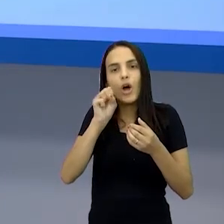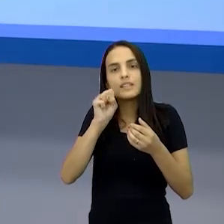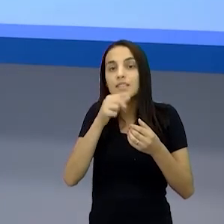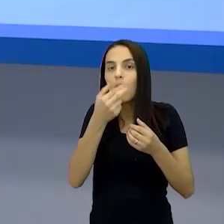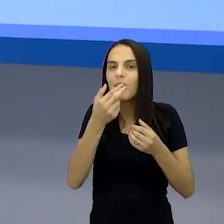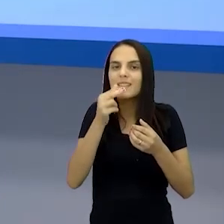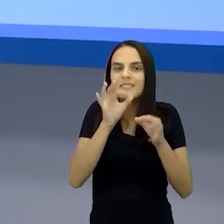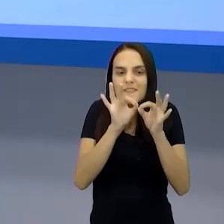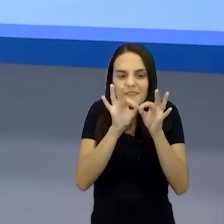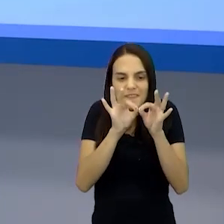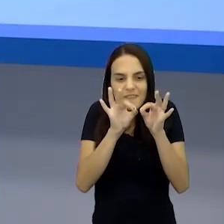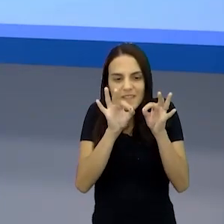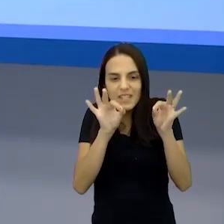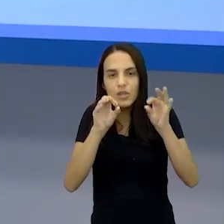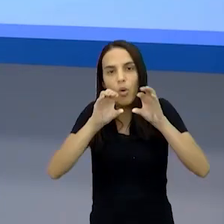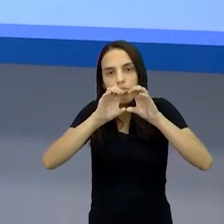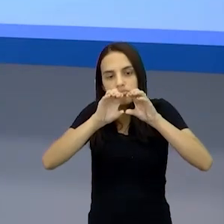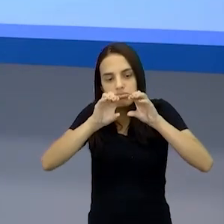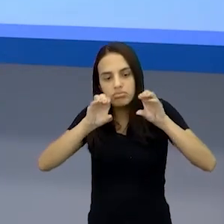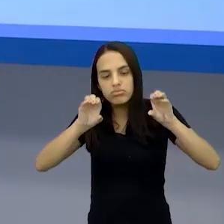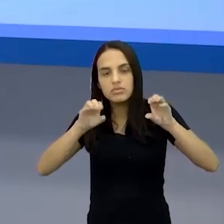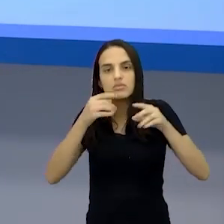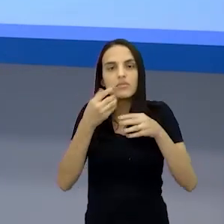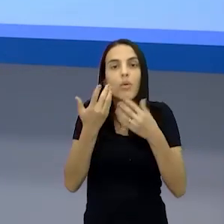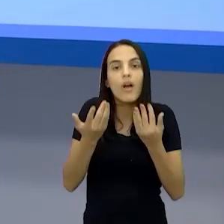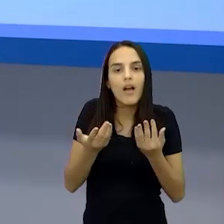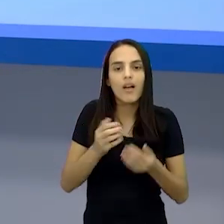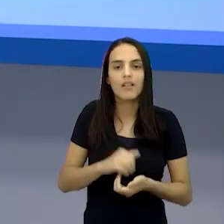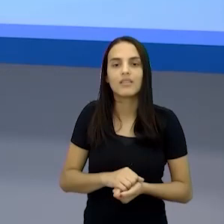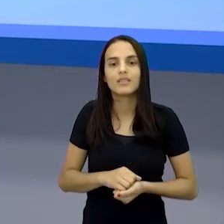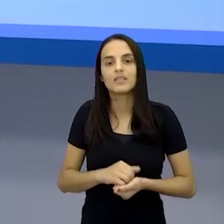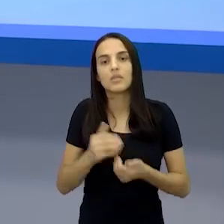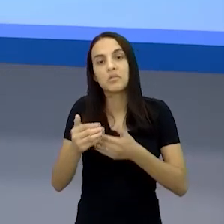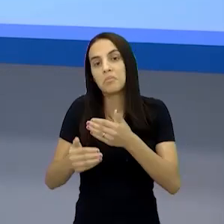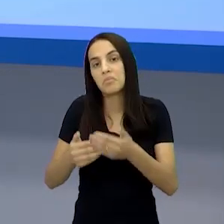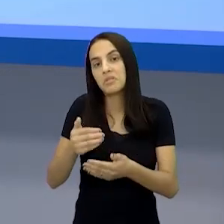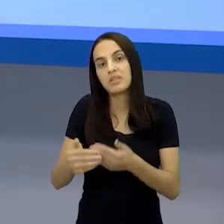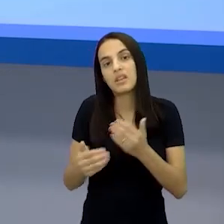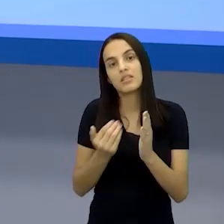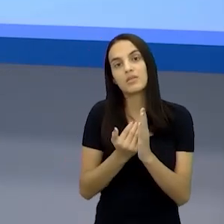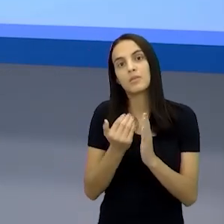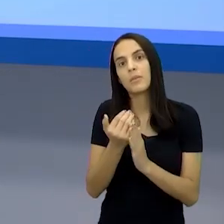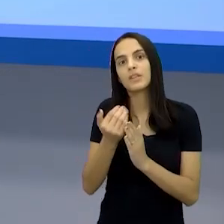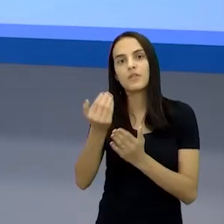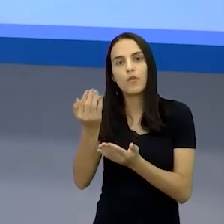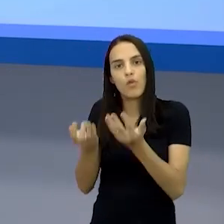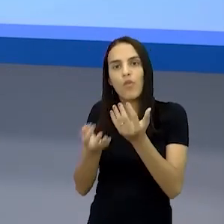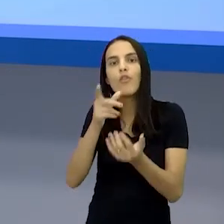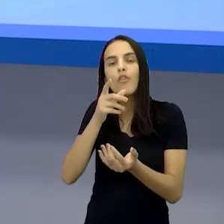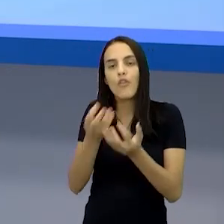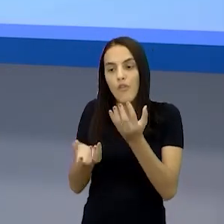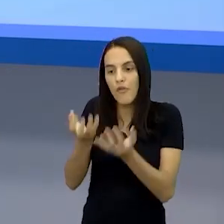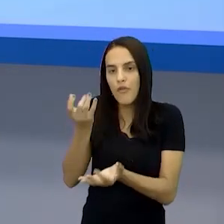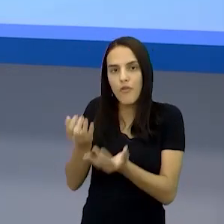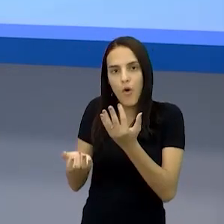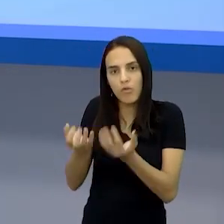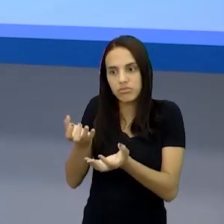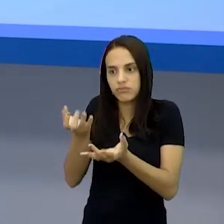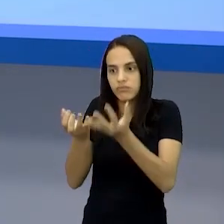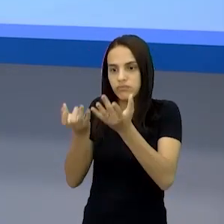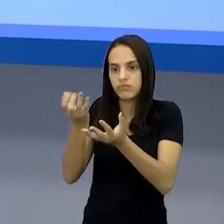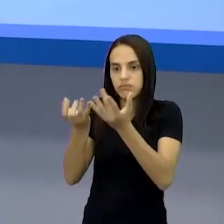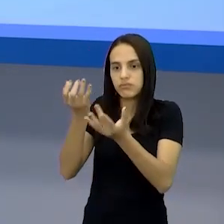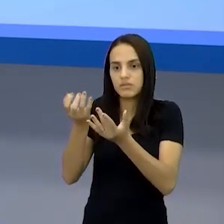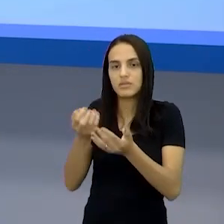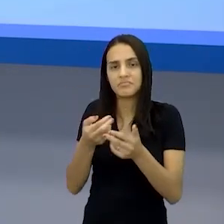se ele vem aí de um processo sedimentar, né, se vem aí de um processo mais vulcânico, né, de uma introdução aí, por exemplo, do